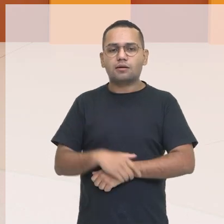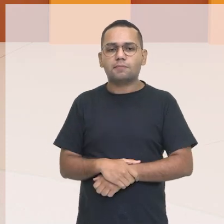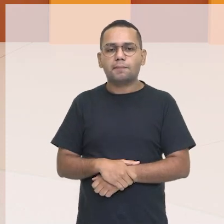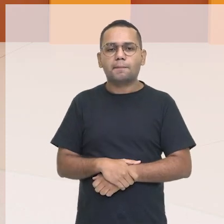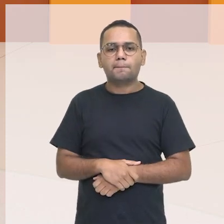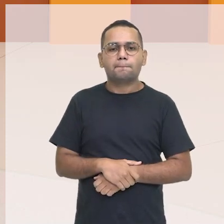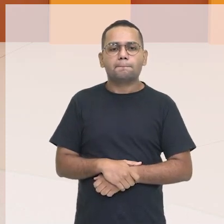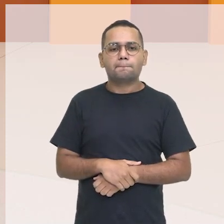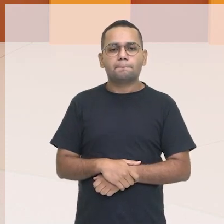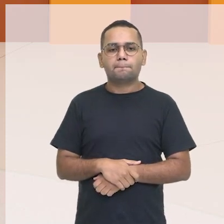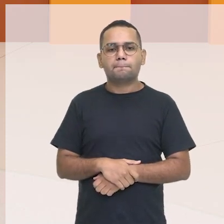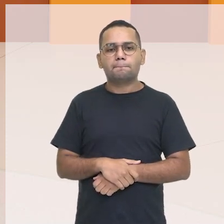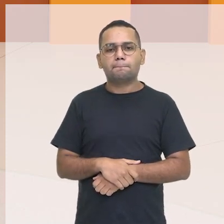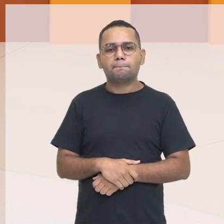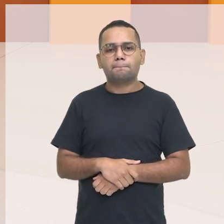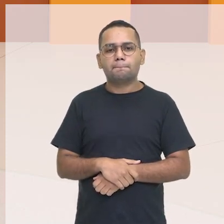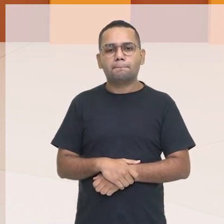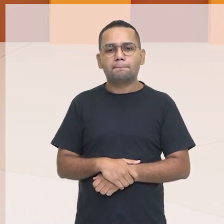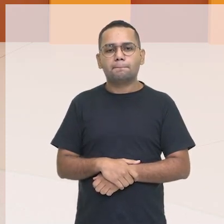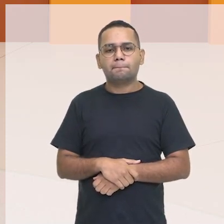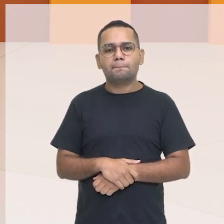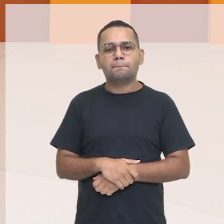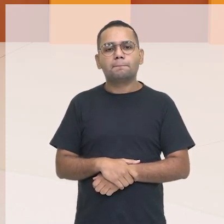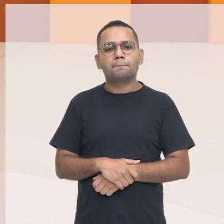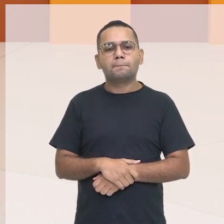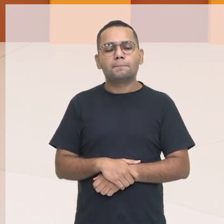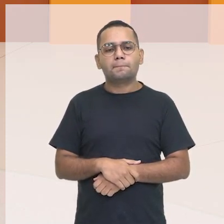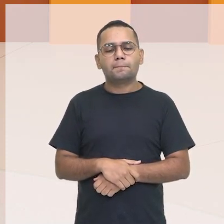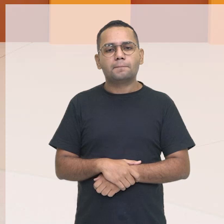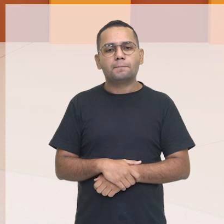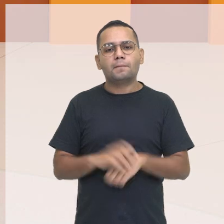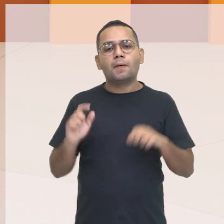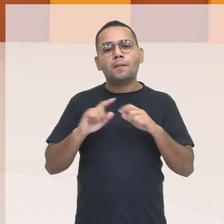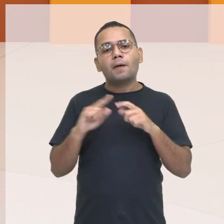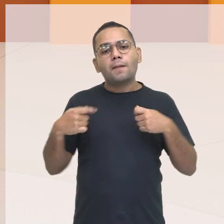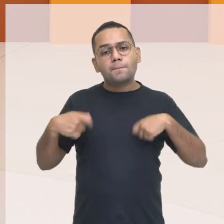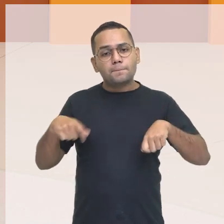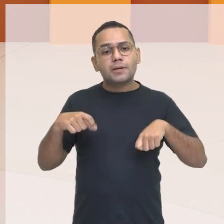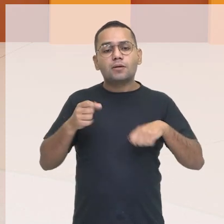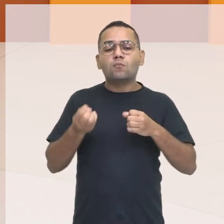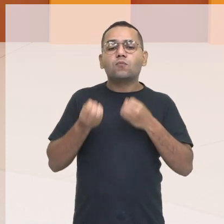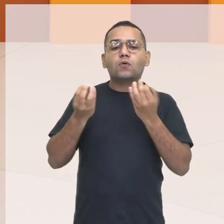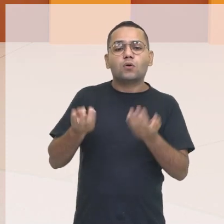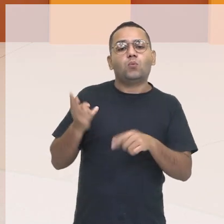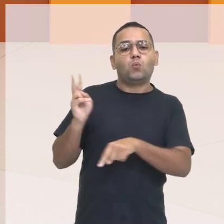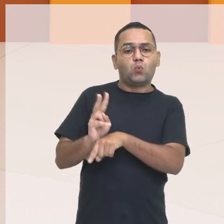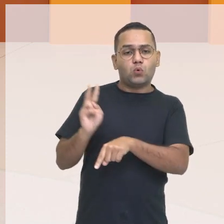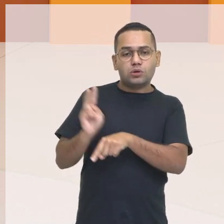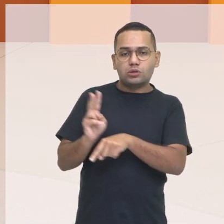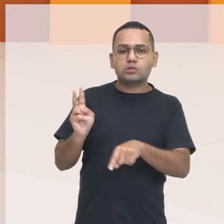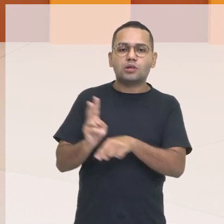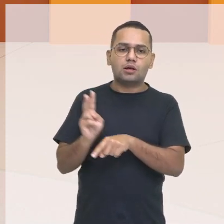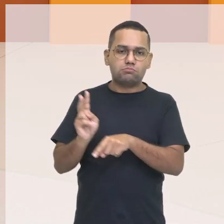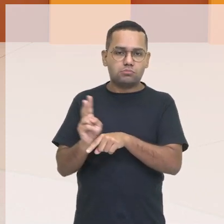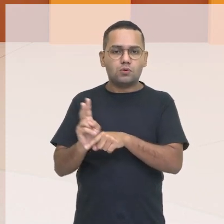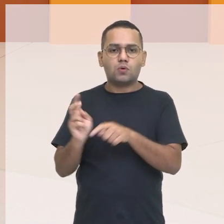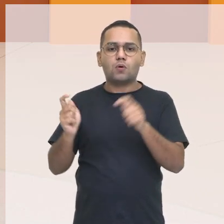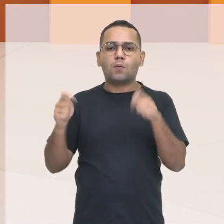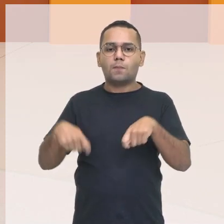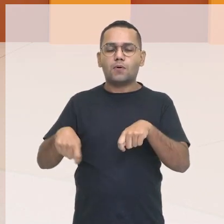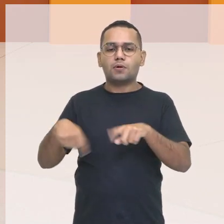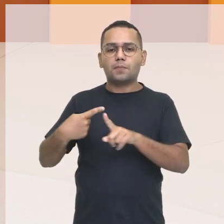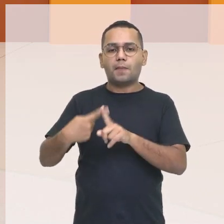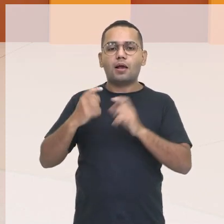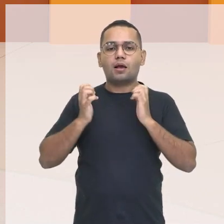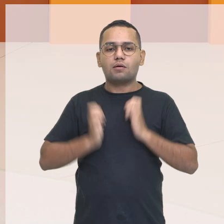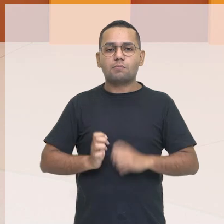fornecer cuidados permanentes e éticos. Então, são pontos fundamentais, né, nessa questão do